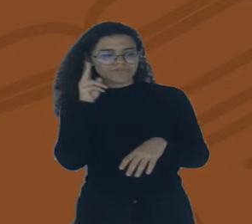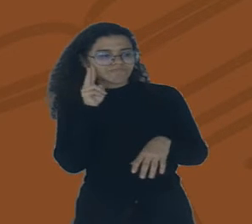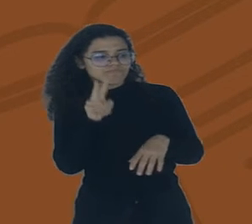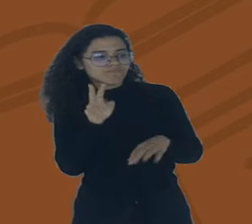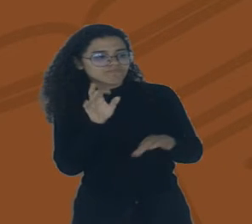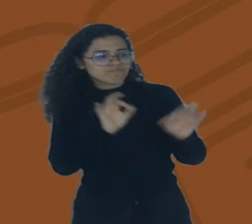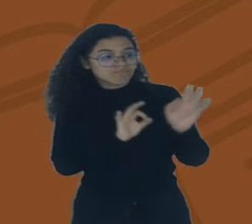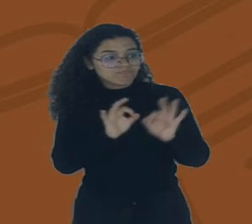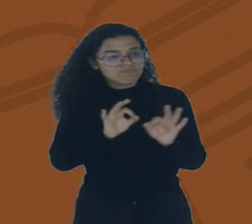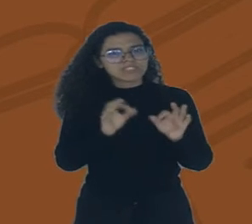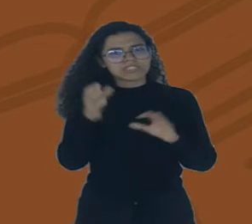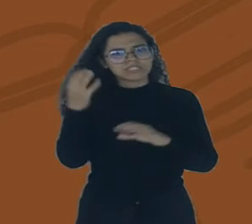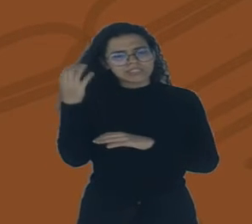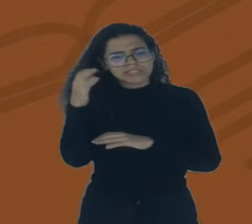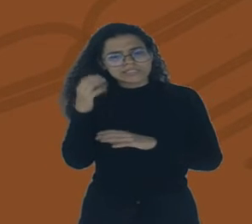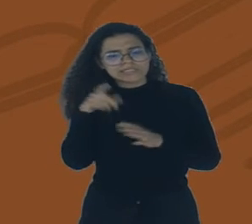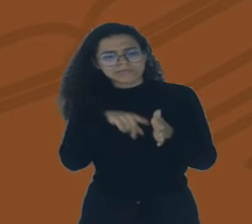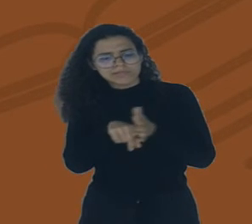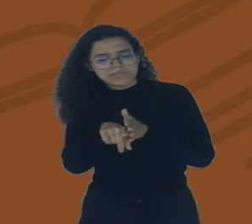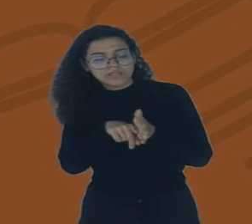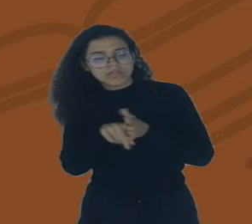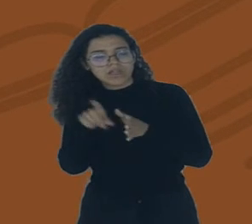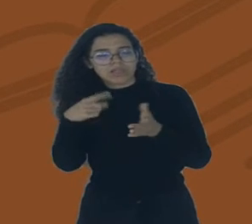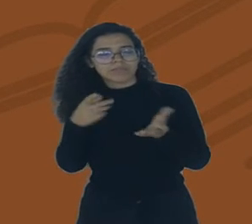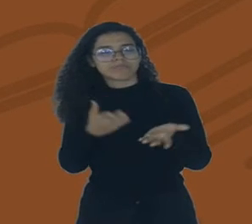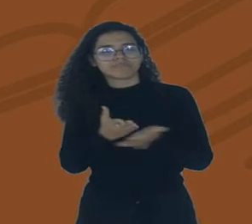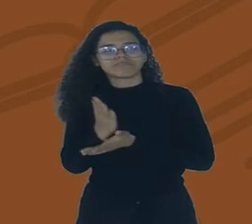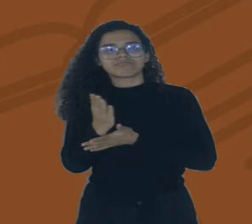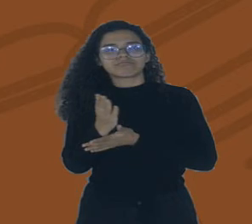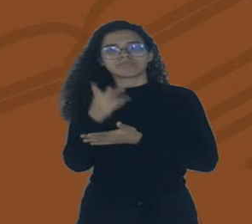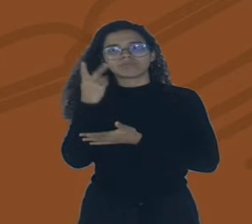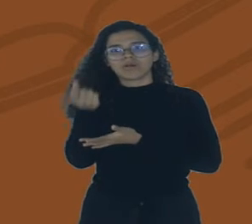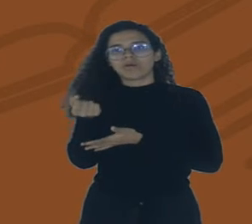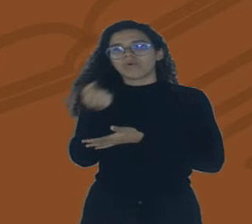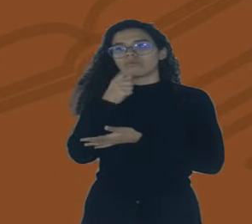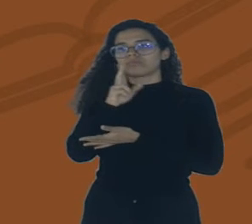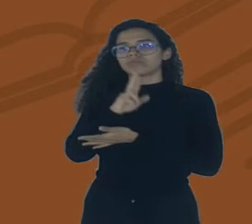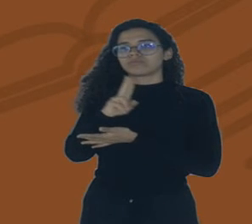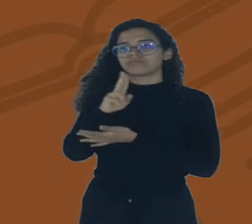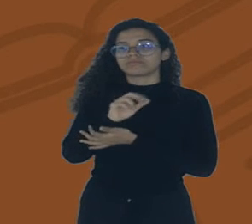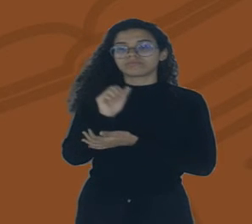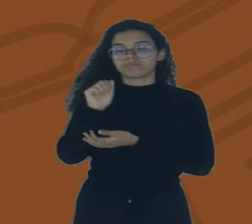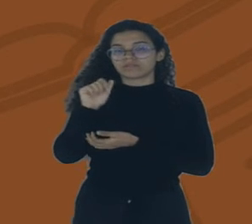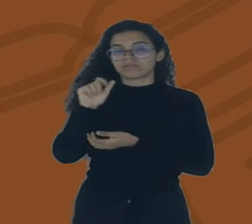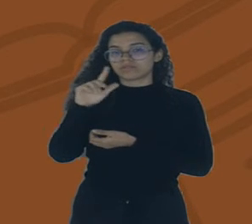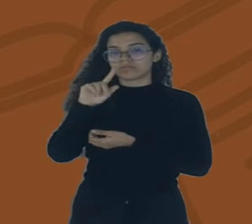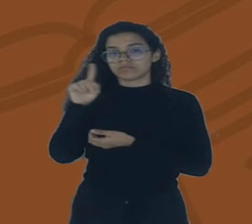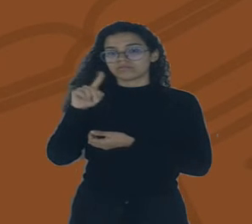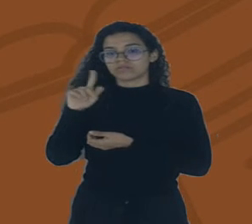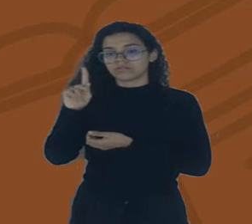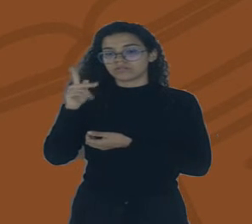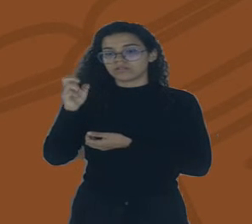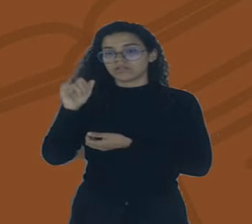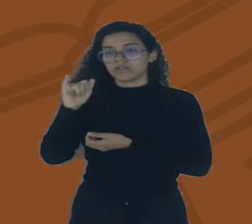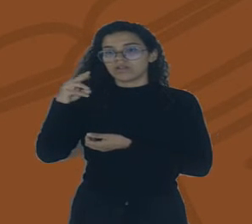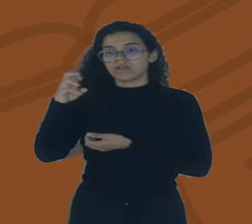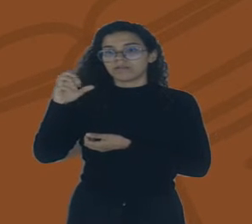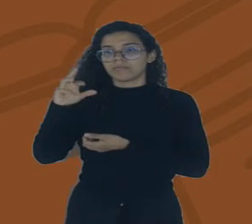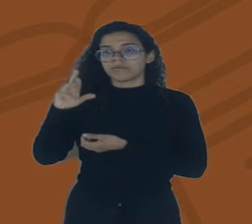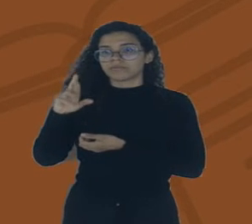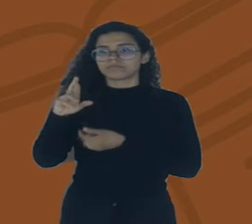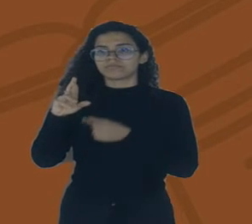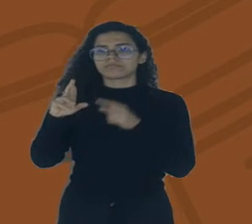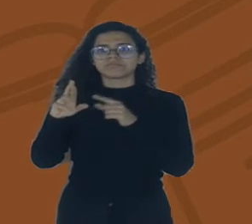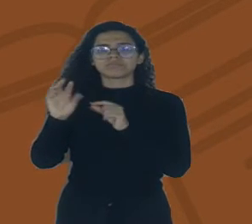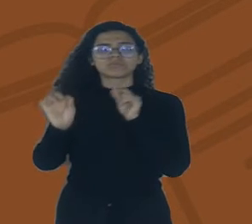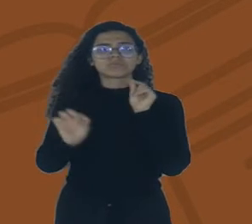foi aprovado até chegar em nós. Muito bem, professor. Outra doença, mal de Alzheimer. Ok, professor. O que é o